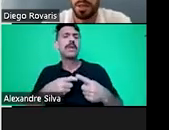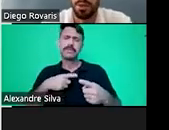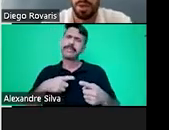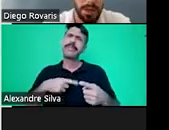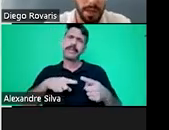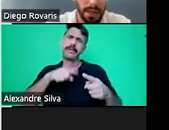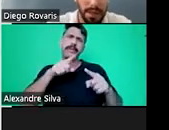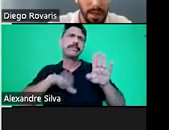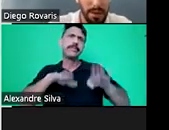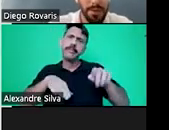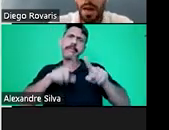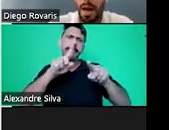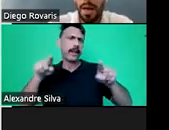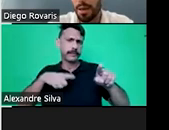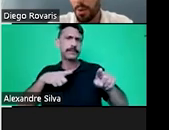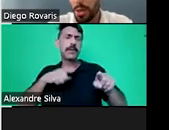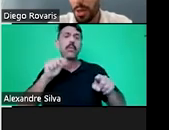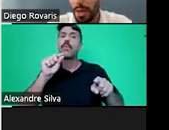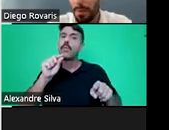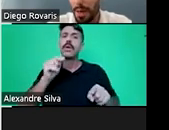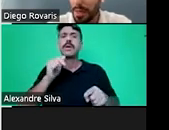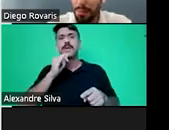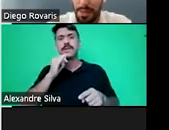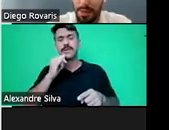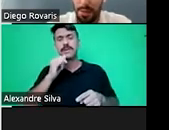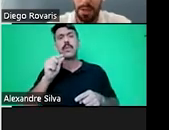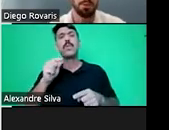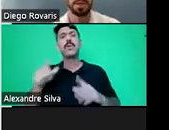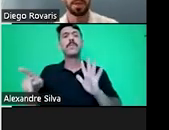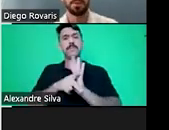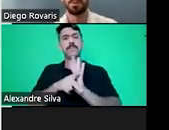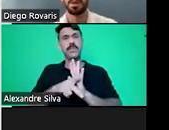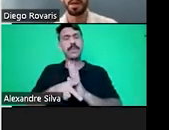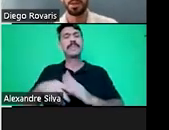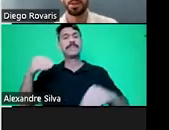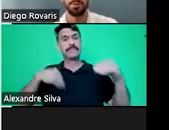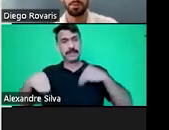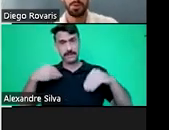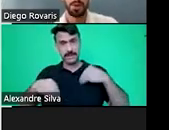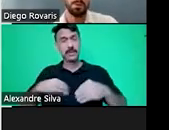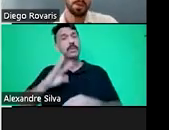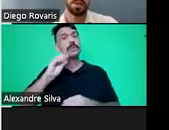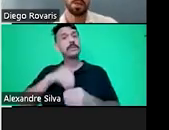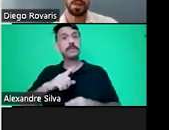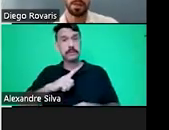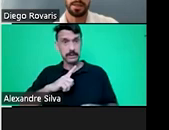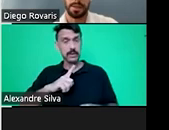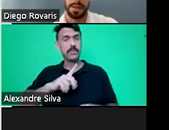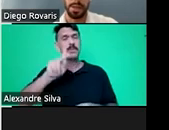influenciam nessa trajetória. Uma delas é a carga poligênica para a depressão, que aumenta a probabilidade de